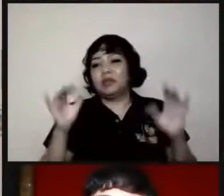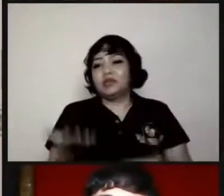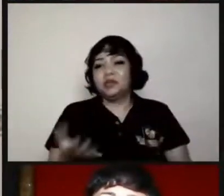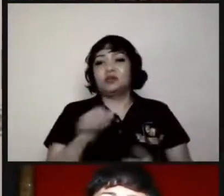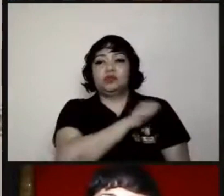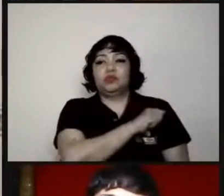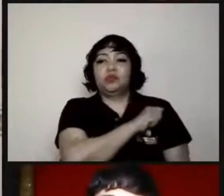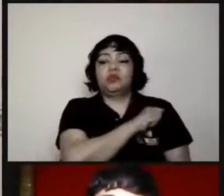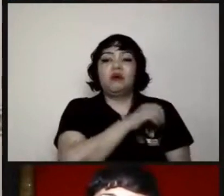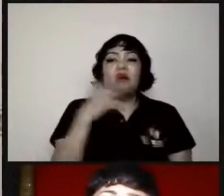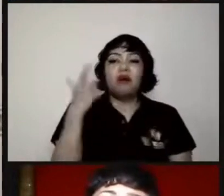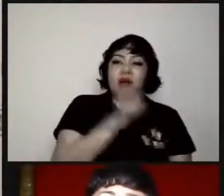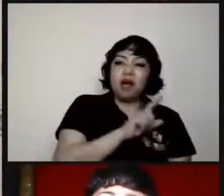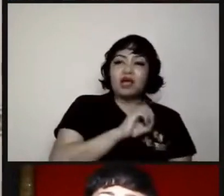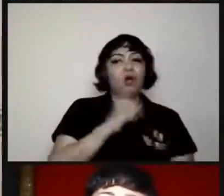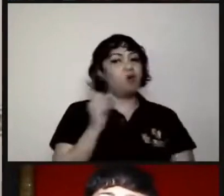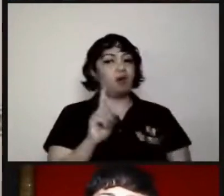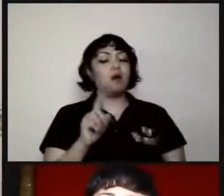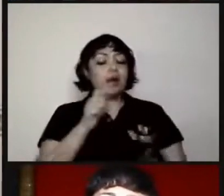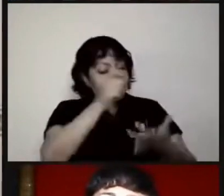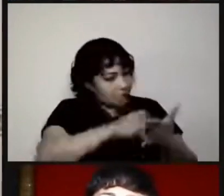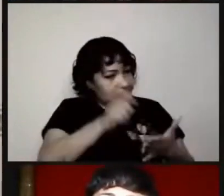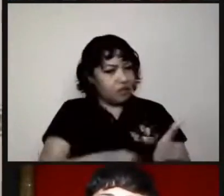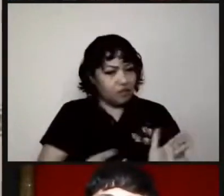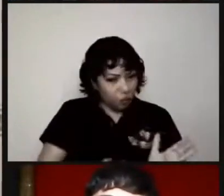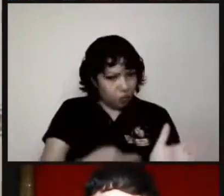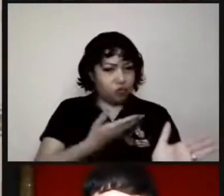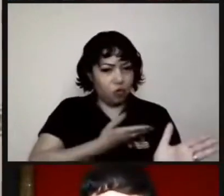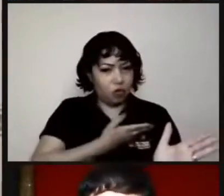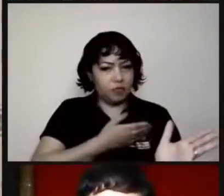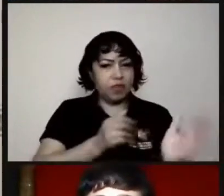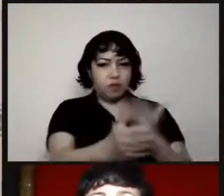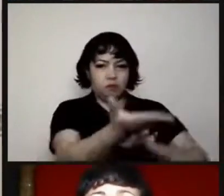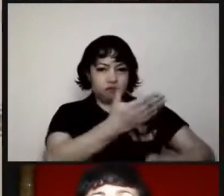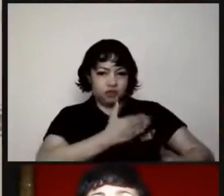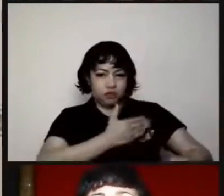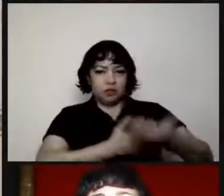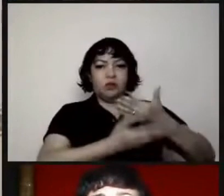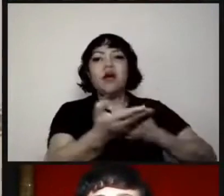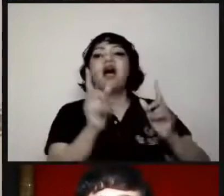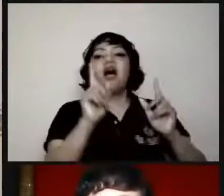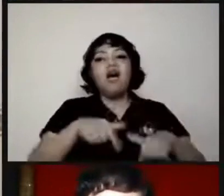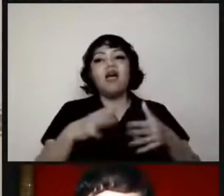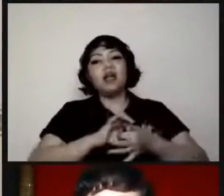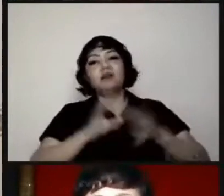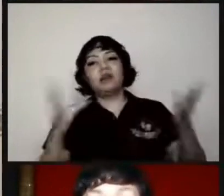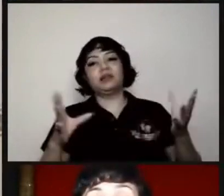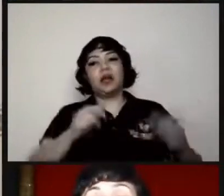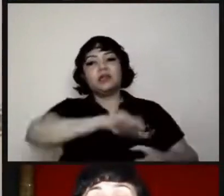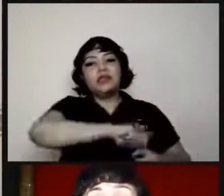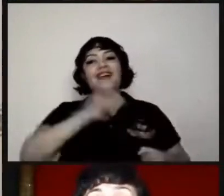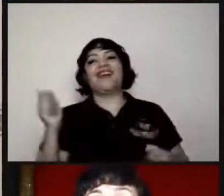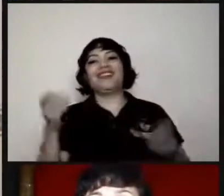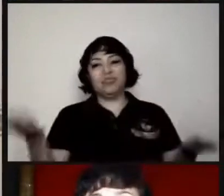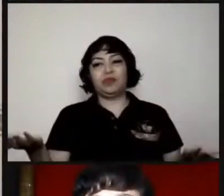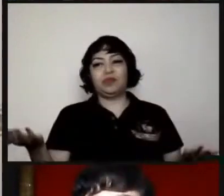fez um poema, ele mostrou esse poema para o seu colega, isso é uma independência, isso é uma liberdade, né?